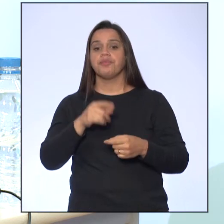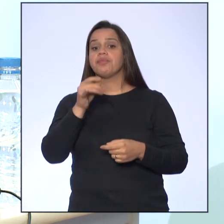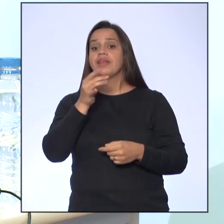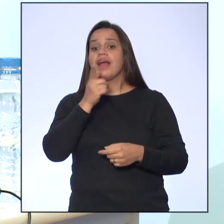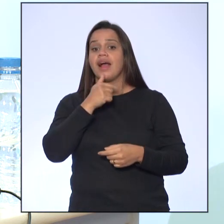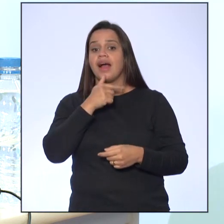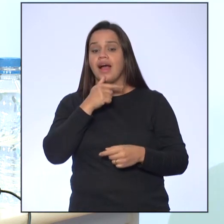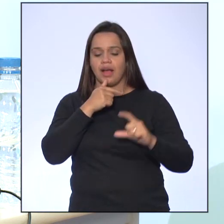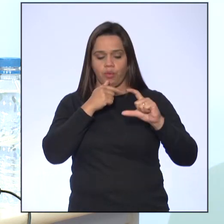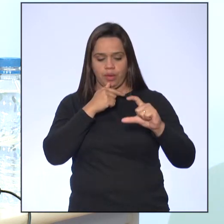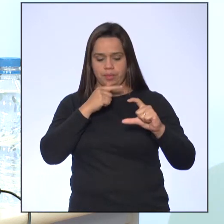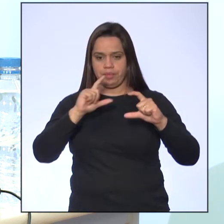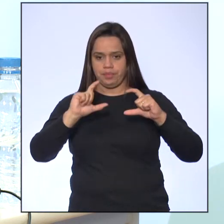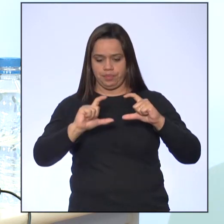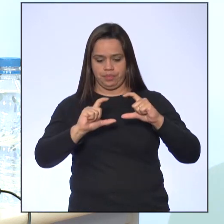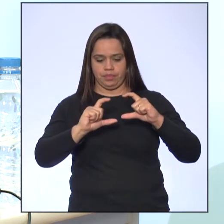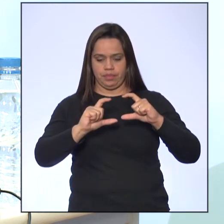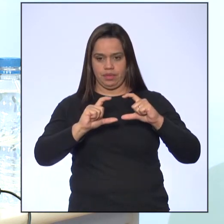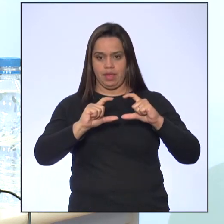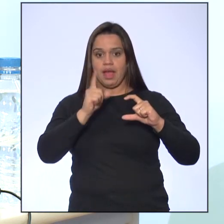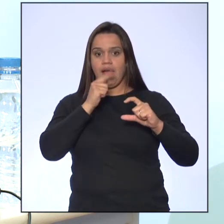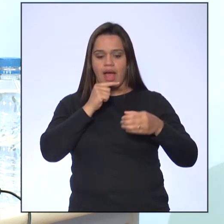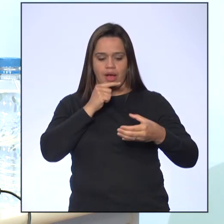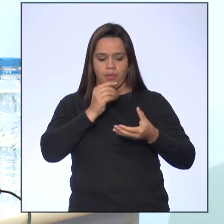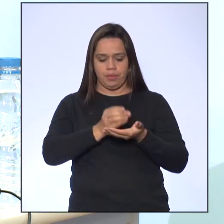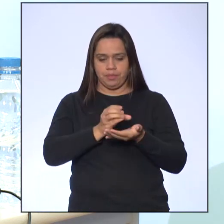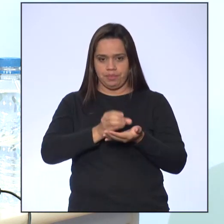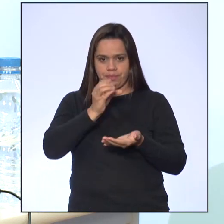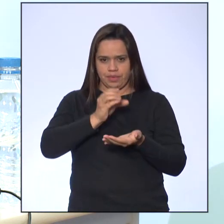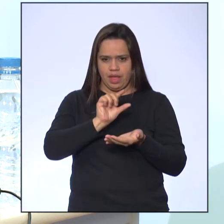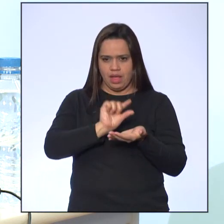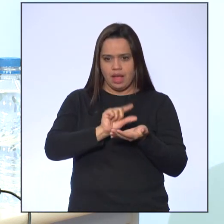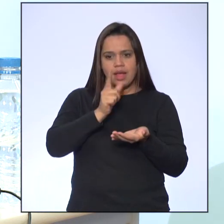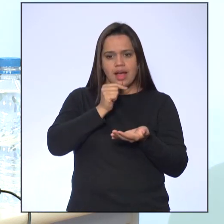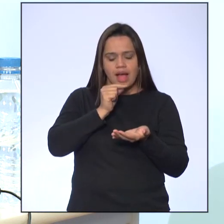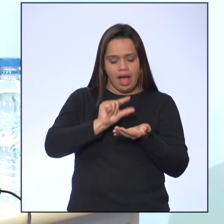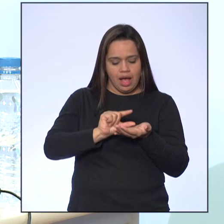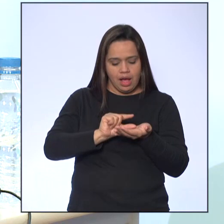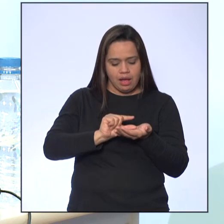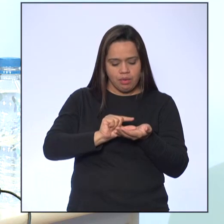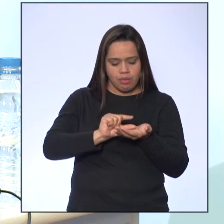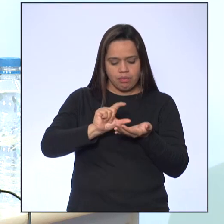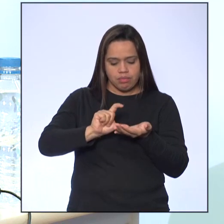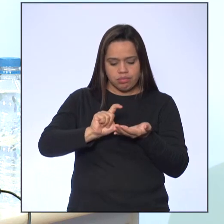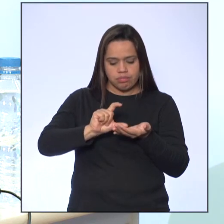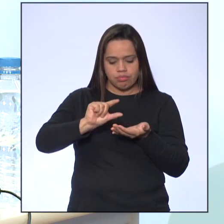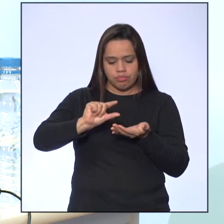com diversas medidas, copo cheio, copo médio, copo com pouquinha água, já vão